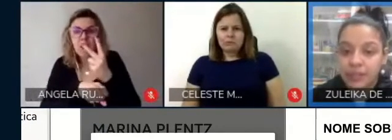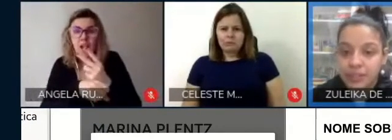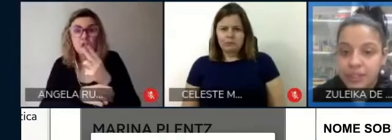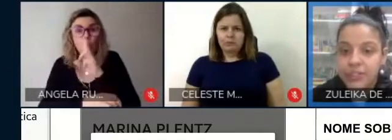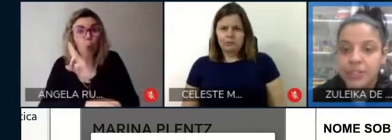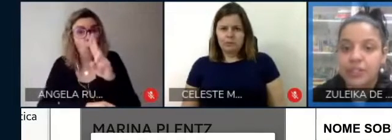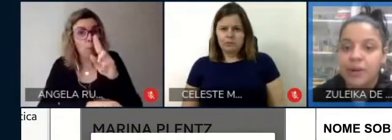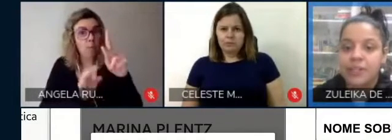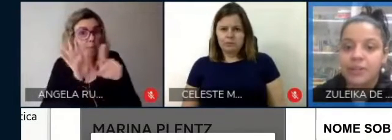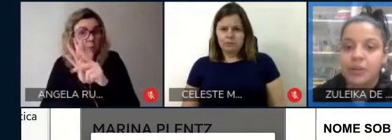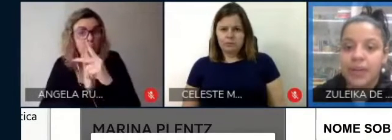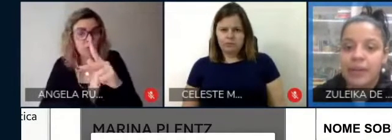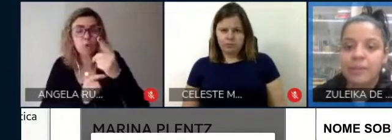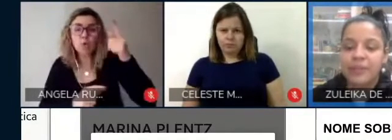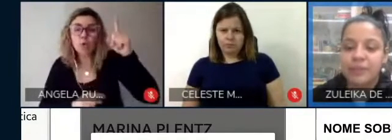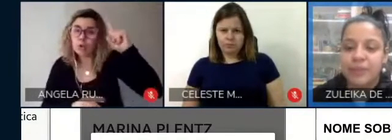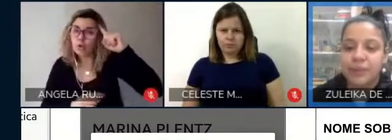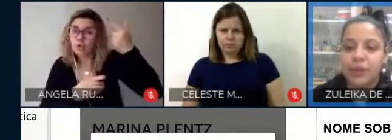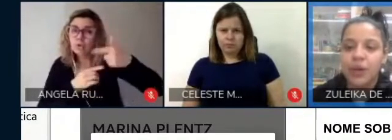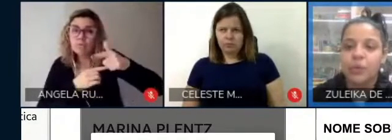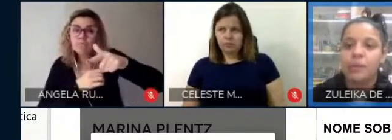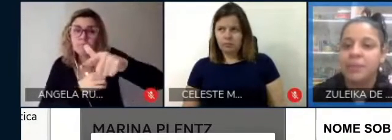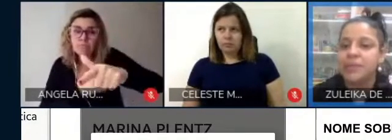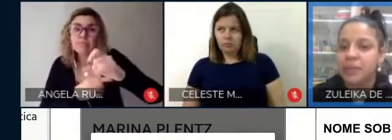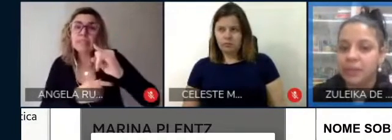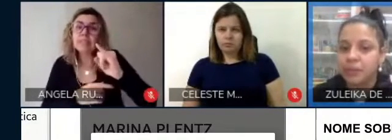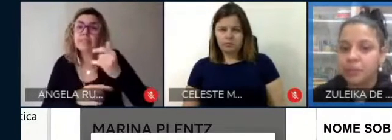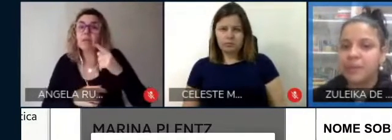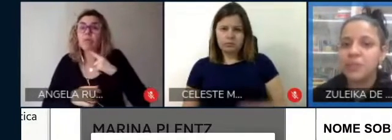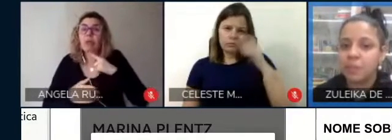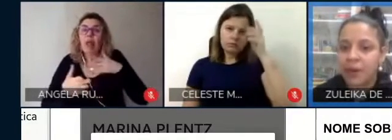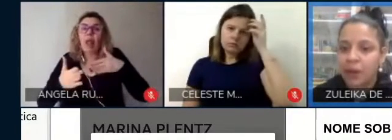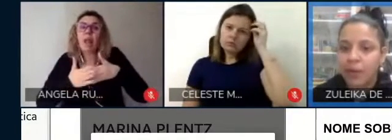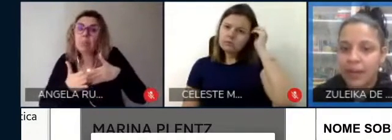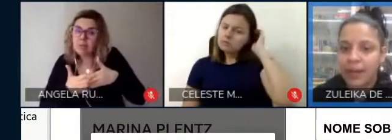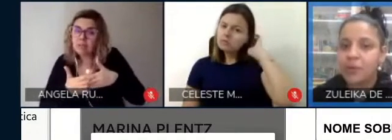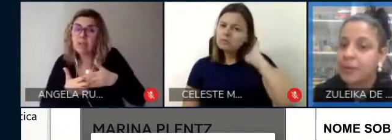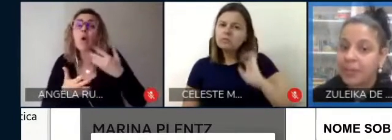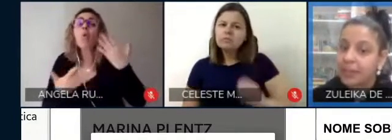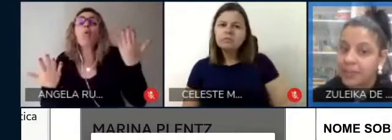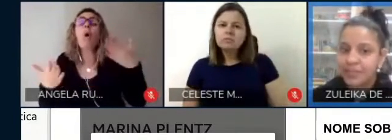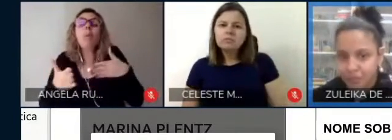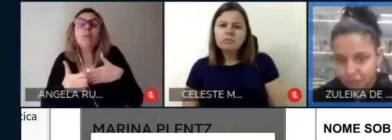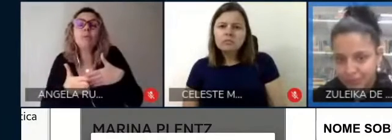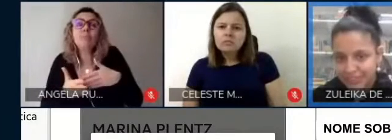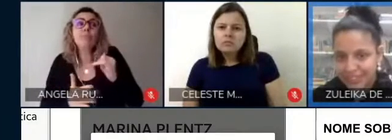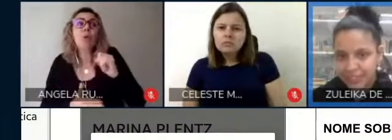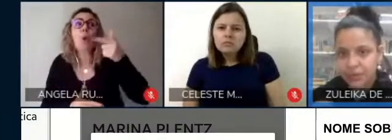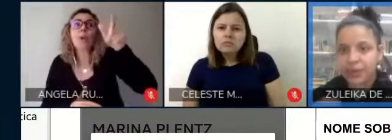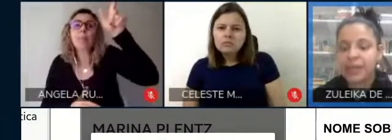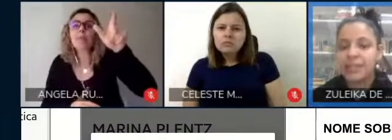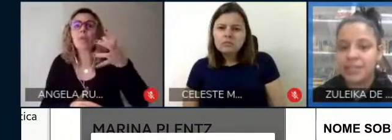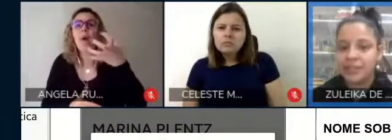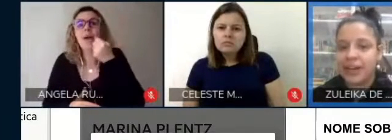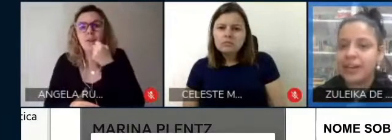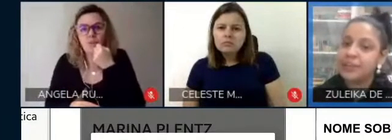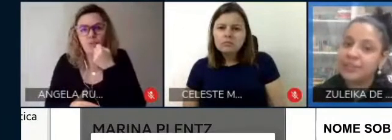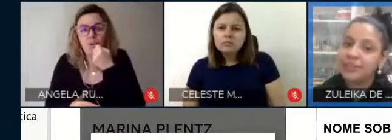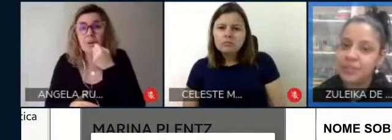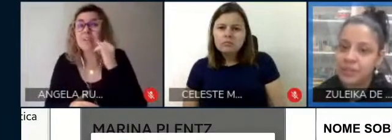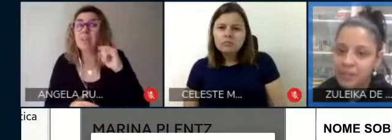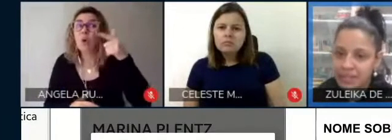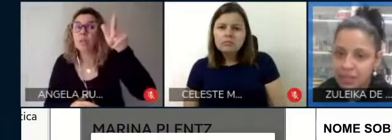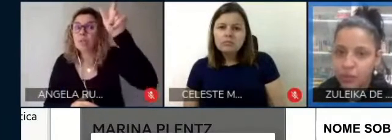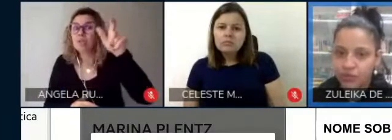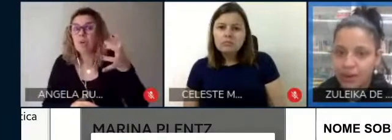renovados diariamente, desde que não haja qualquer impedimento. O impedimento principal é alguém reservou. Se alguém